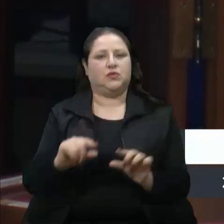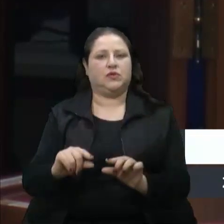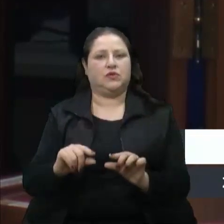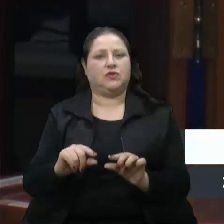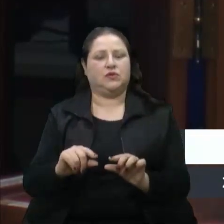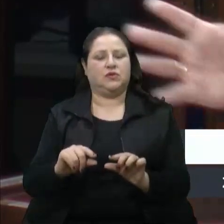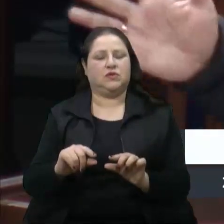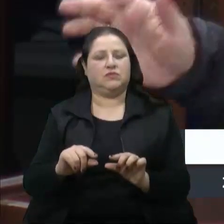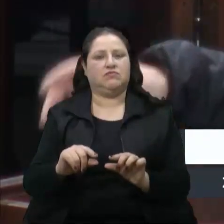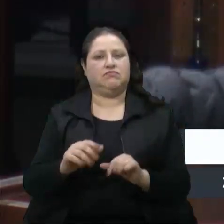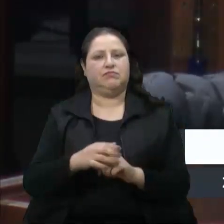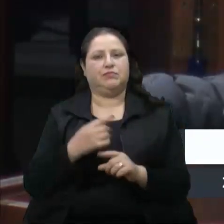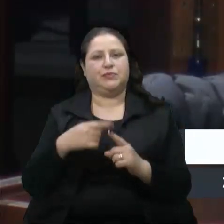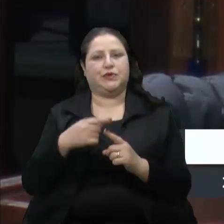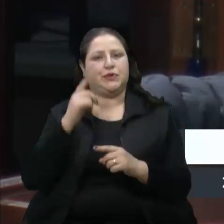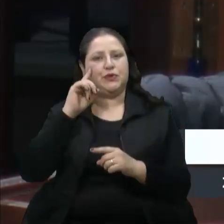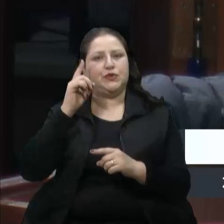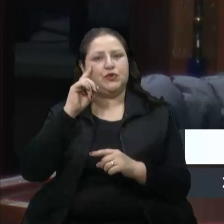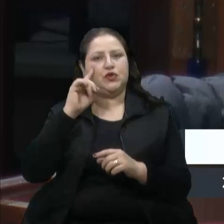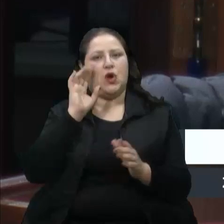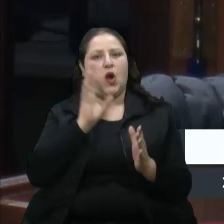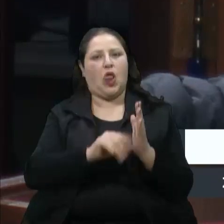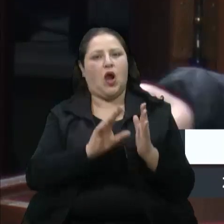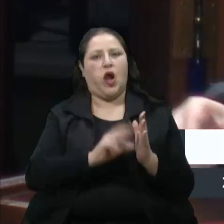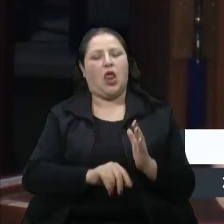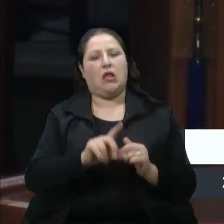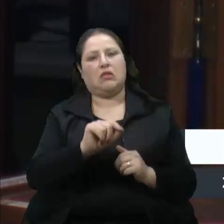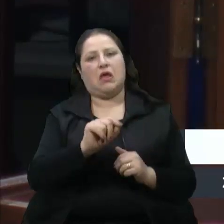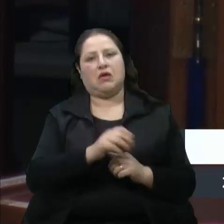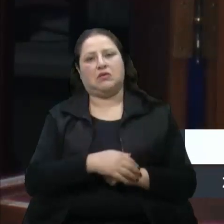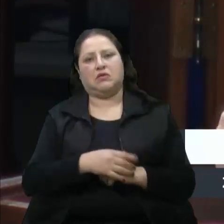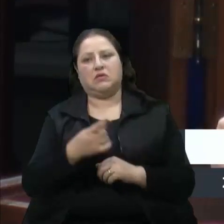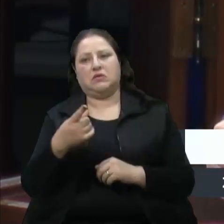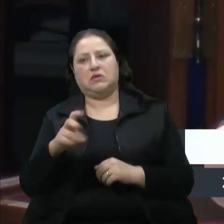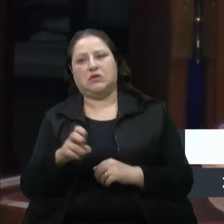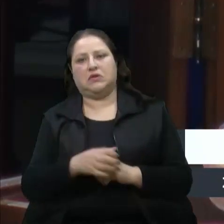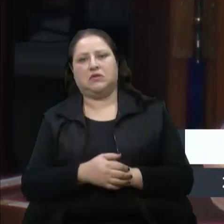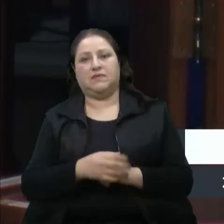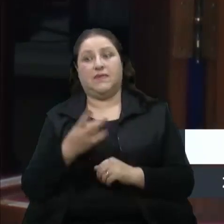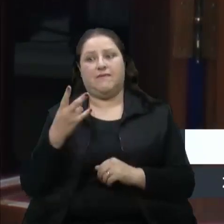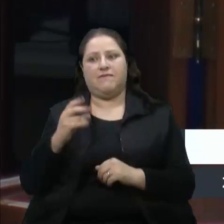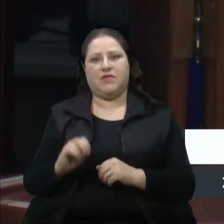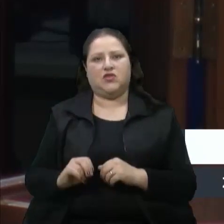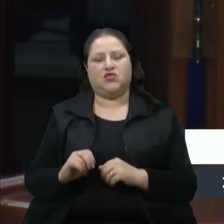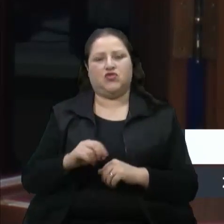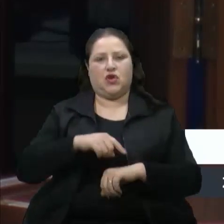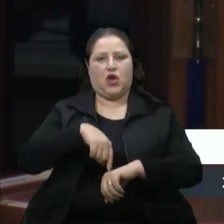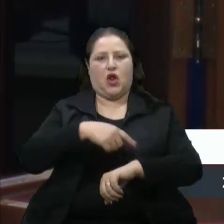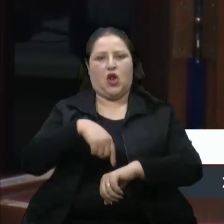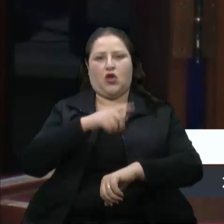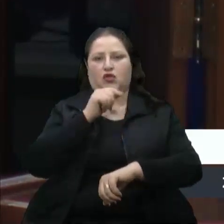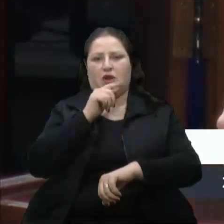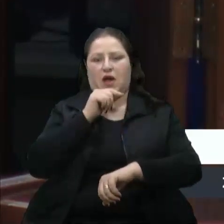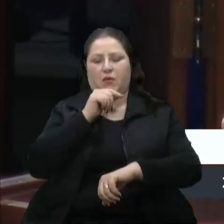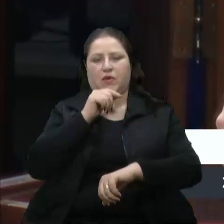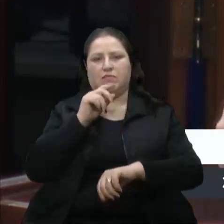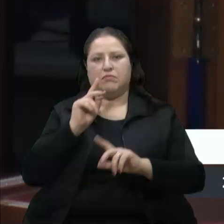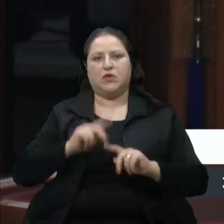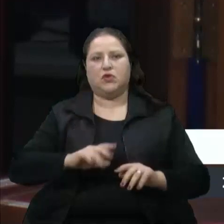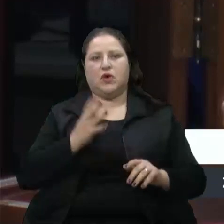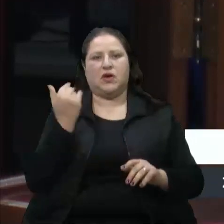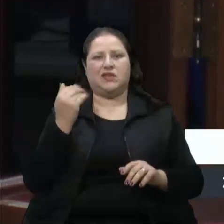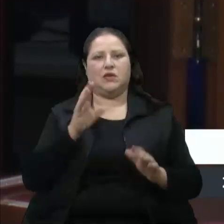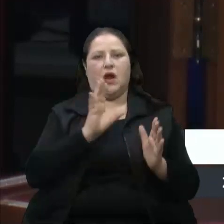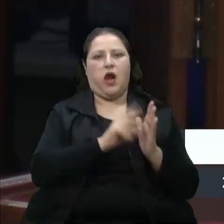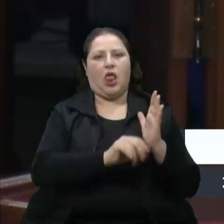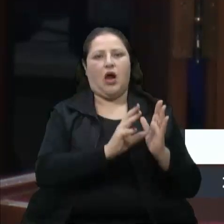que era 10, 15, 20 por dia. Então a gente tem que entender, né, que eles podem fazer o trabalho desde que também tem